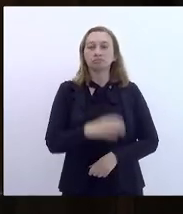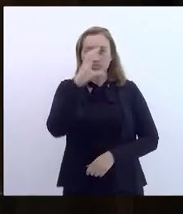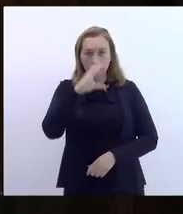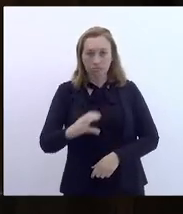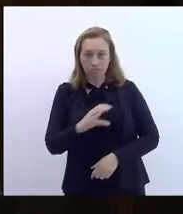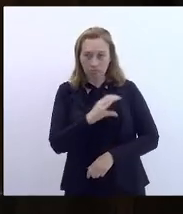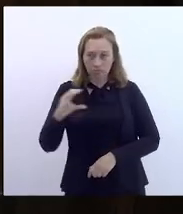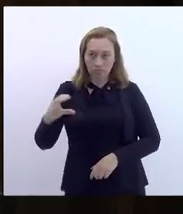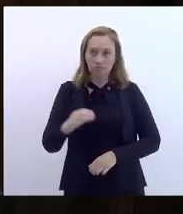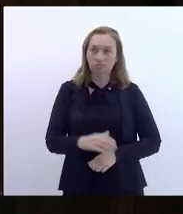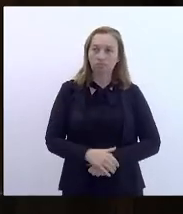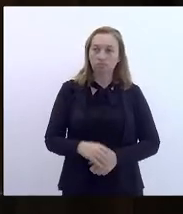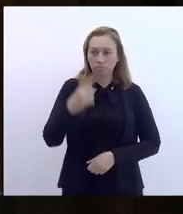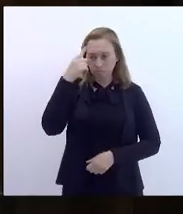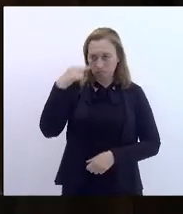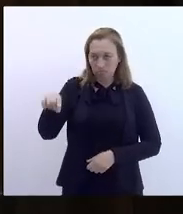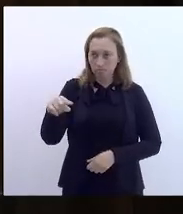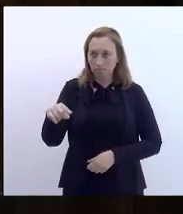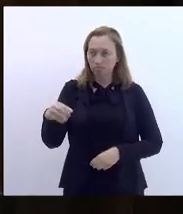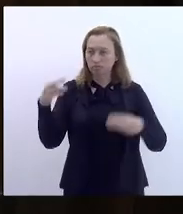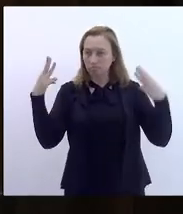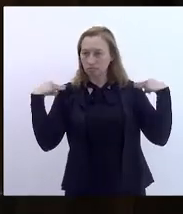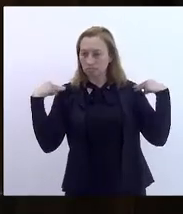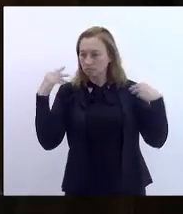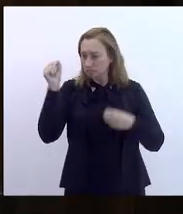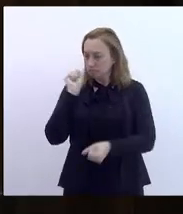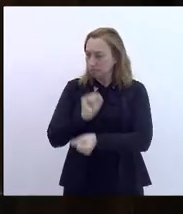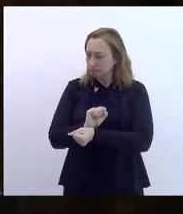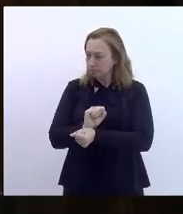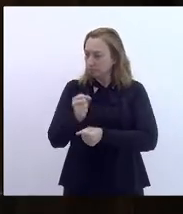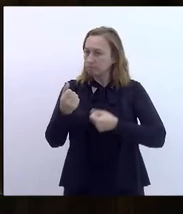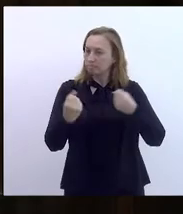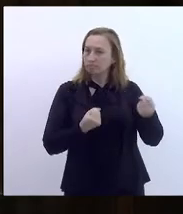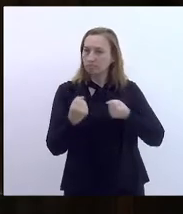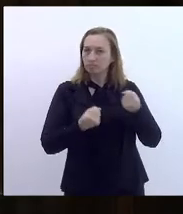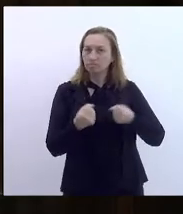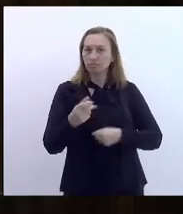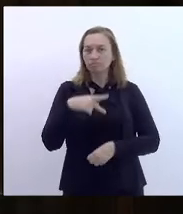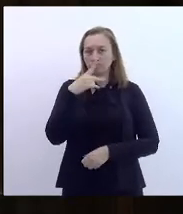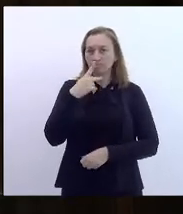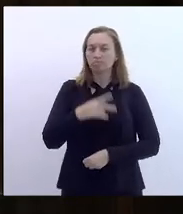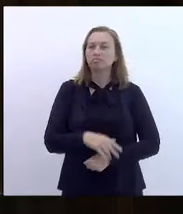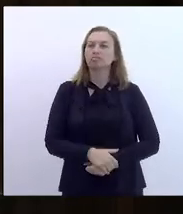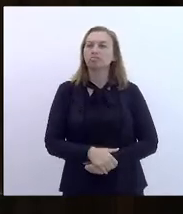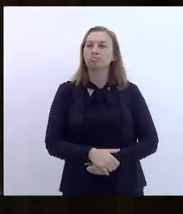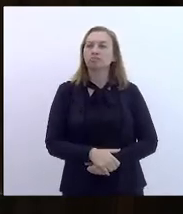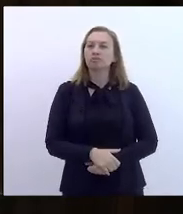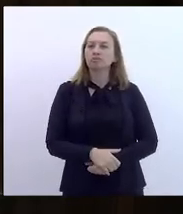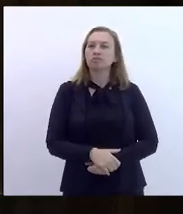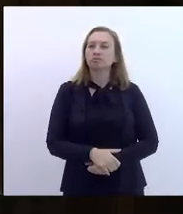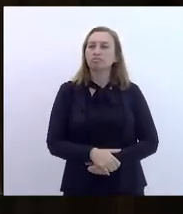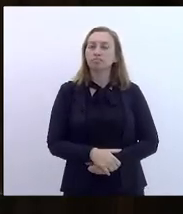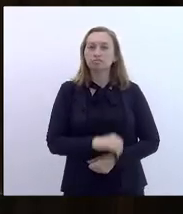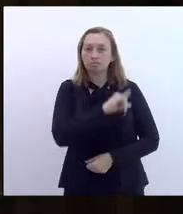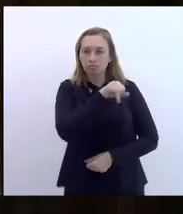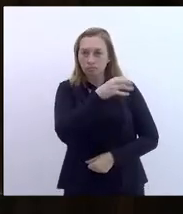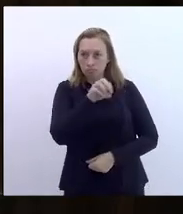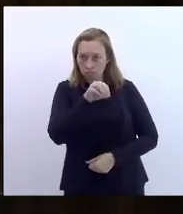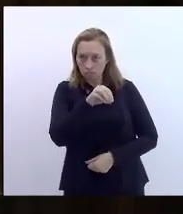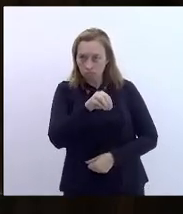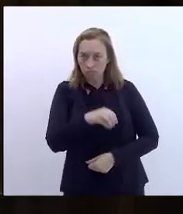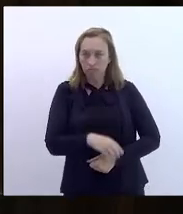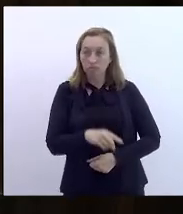muito católica mandou que o motorista parasse o carro eu disse a ele O João